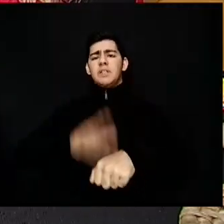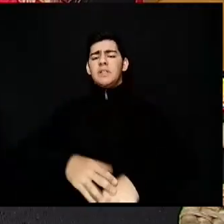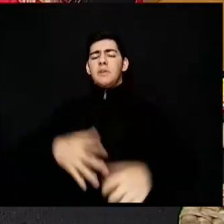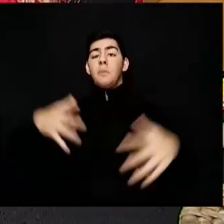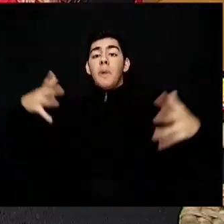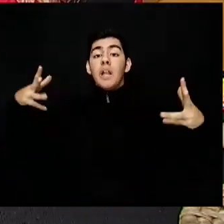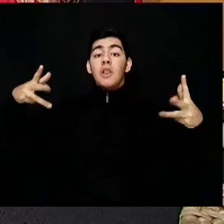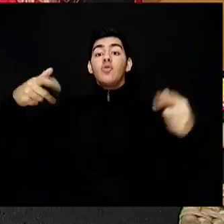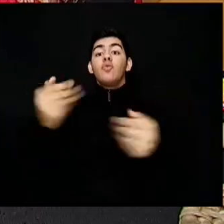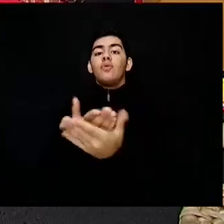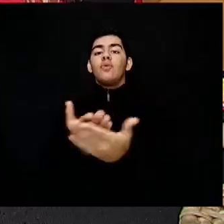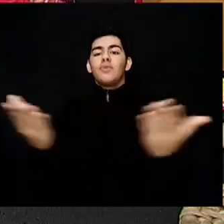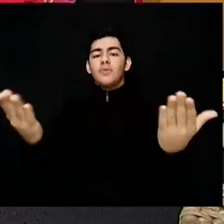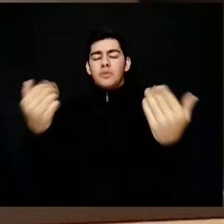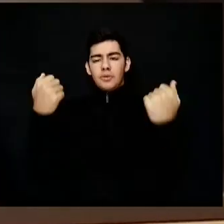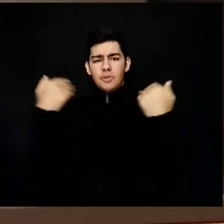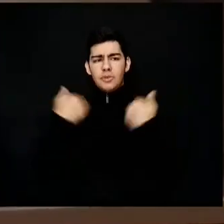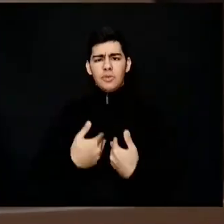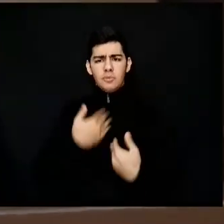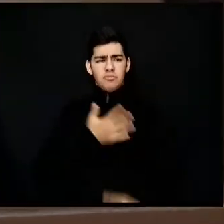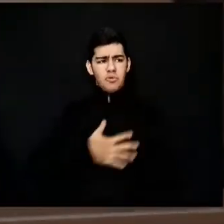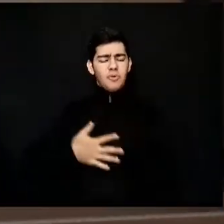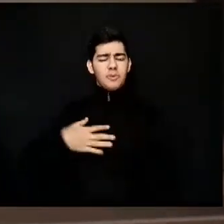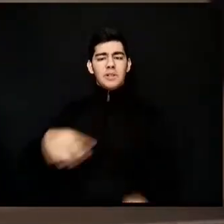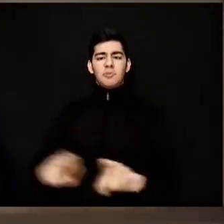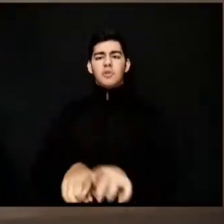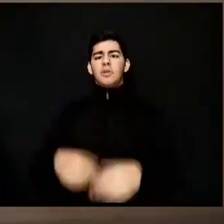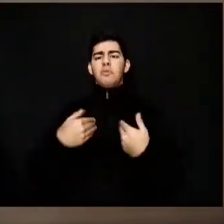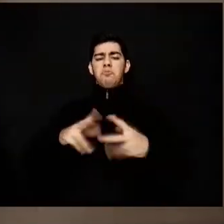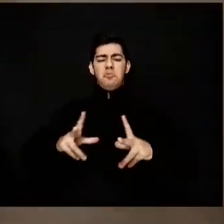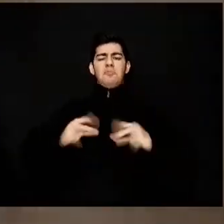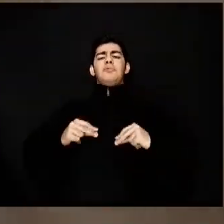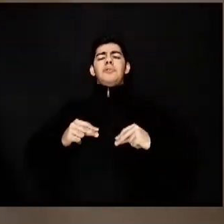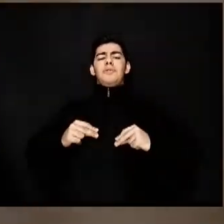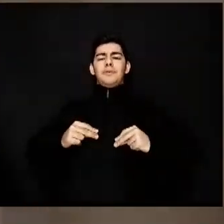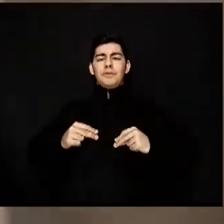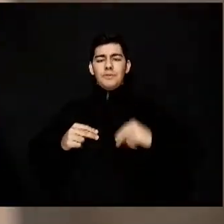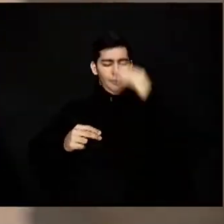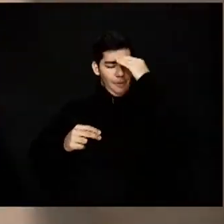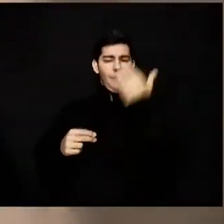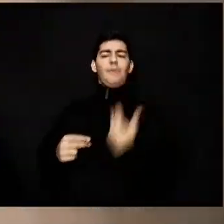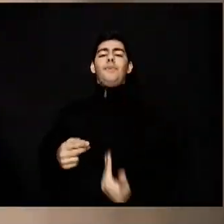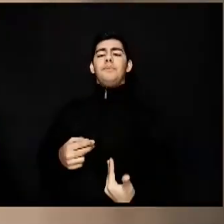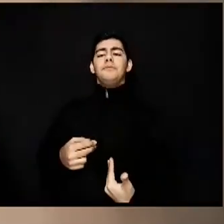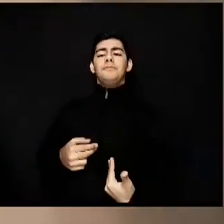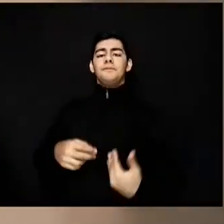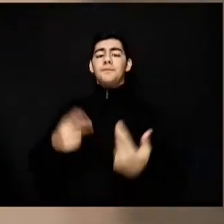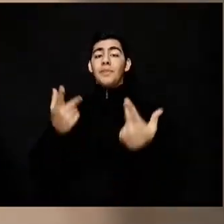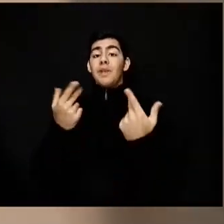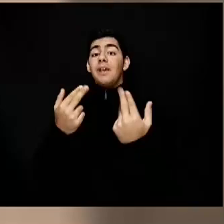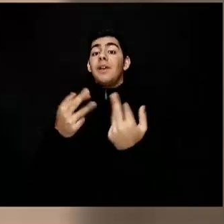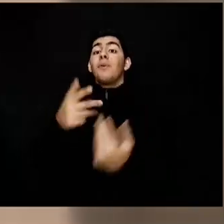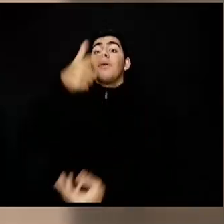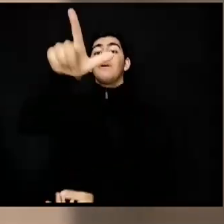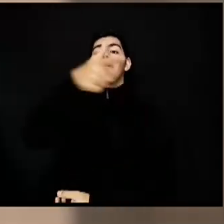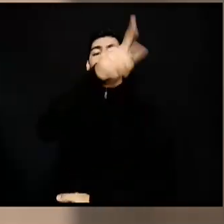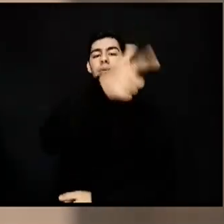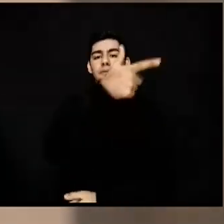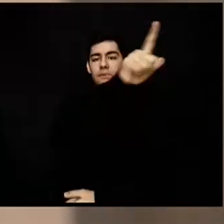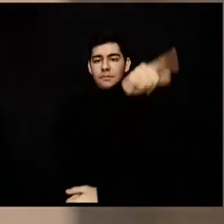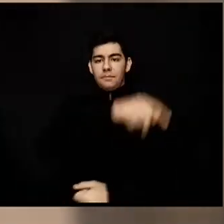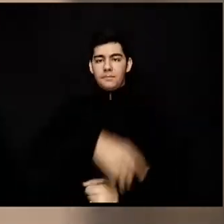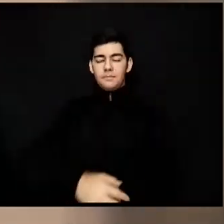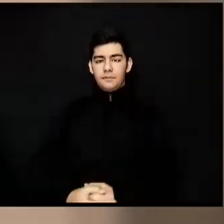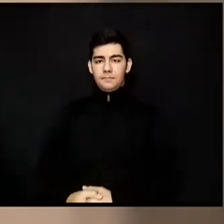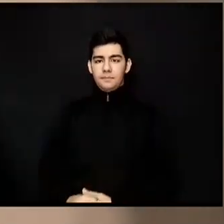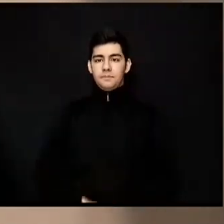eu mereço ser atendida. Maravilhoso! É isso. Tem uma notinha de canela, não tem? Tem